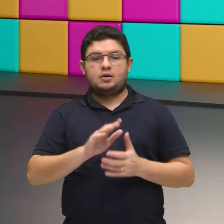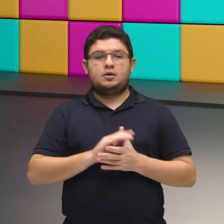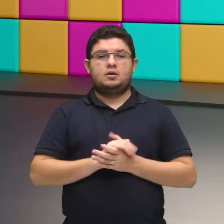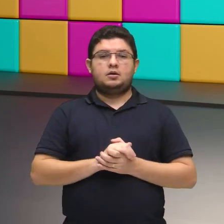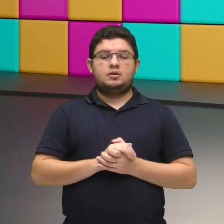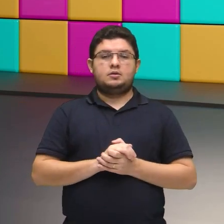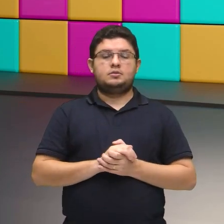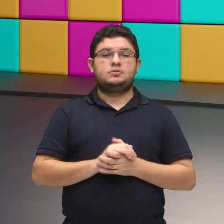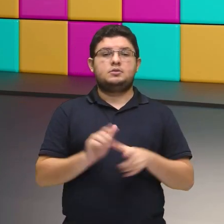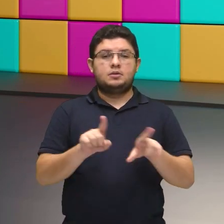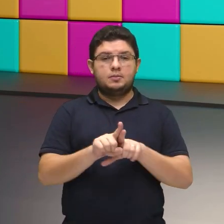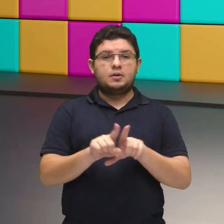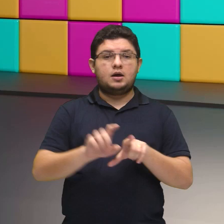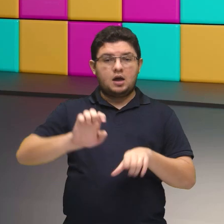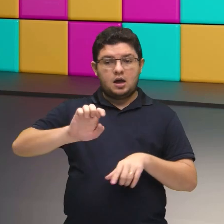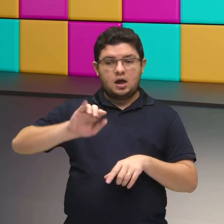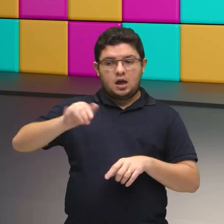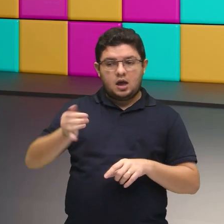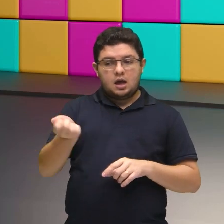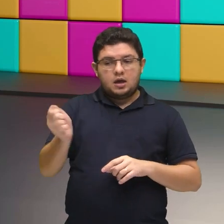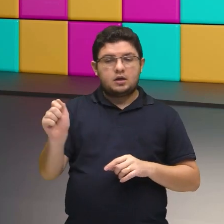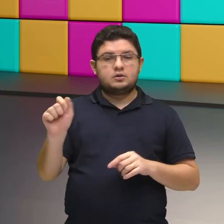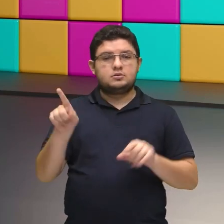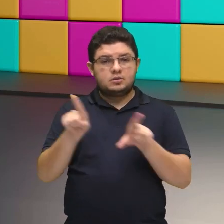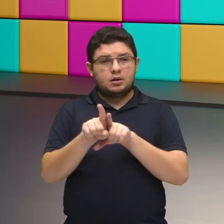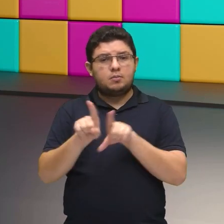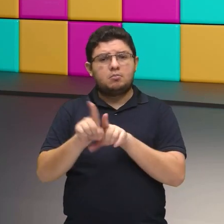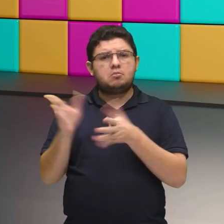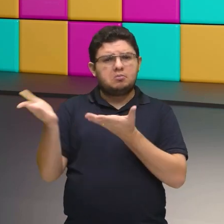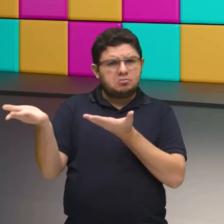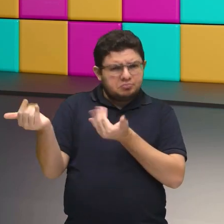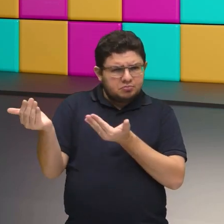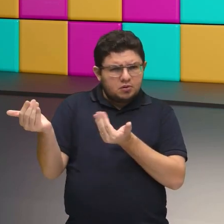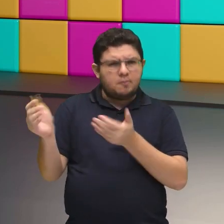São alguns jovens que podem sim sofrer algumas